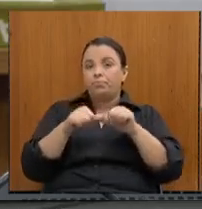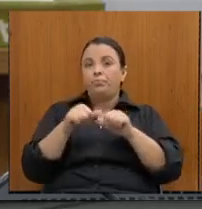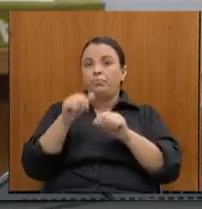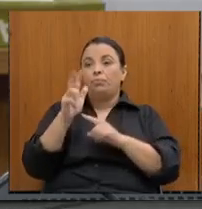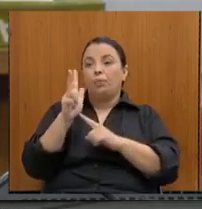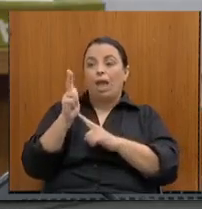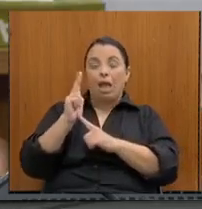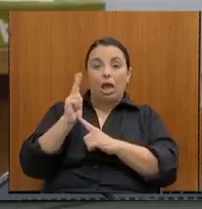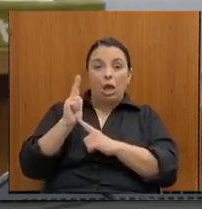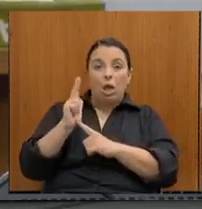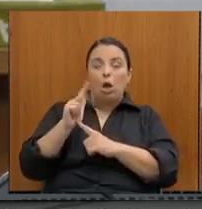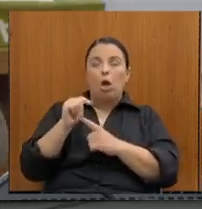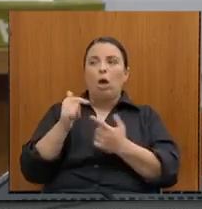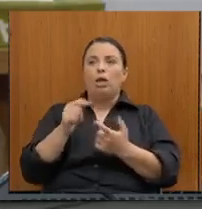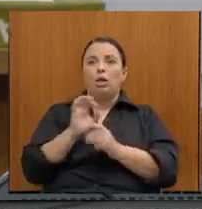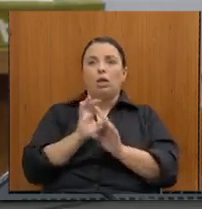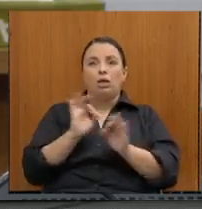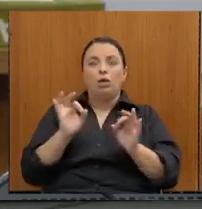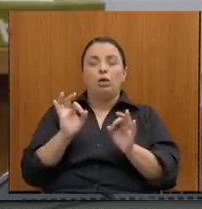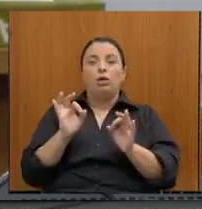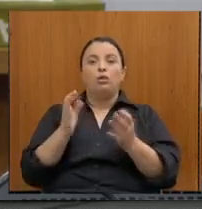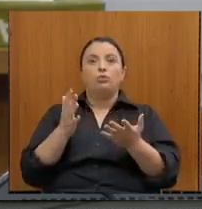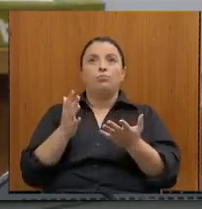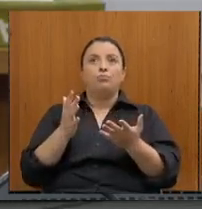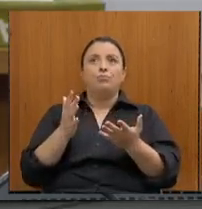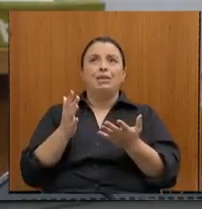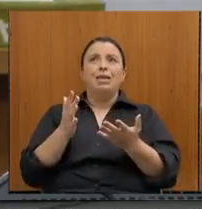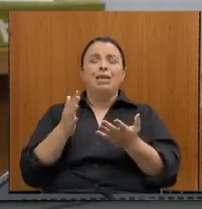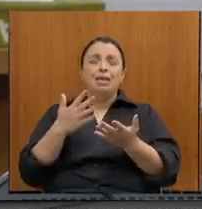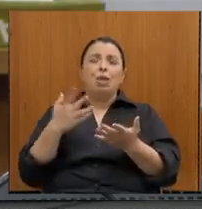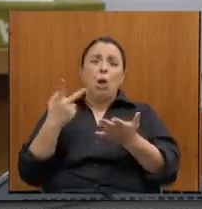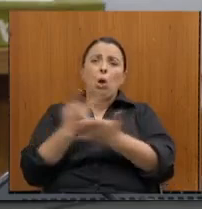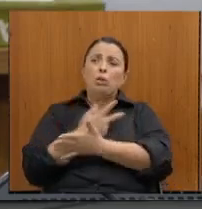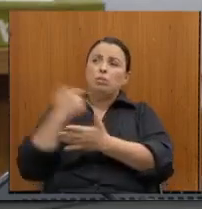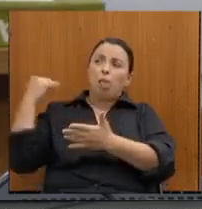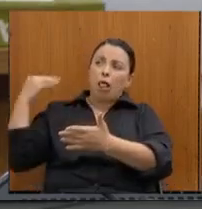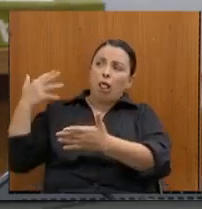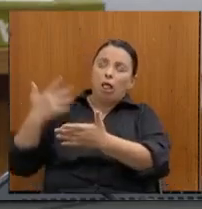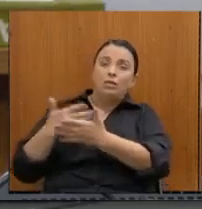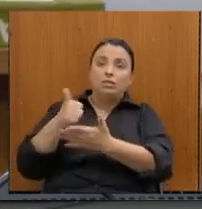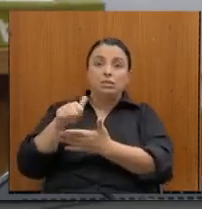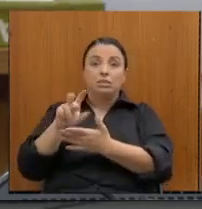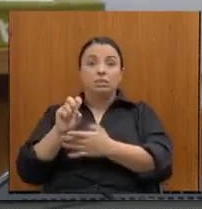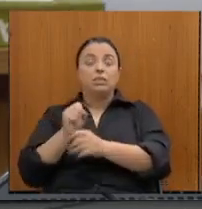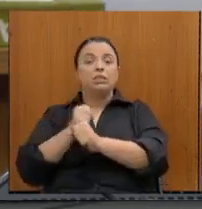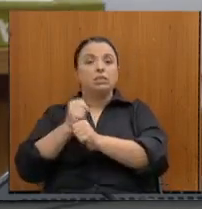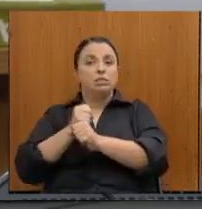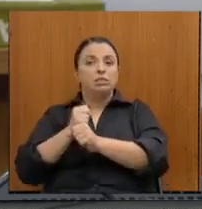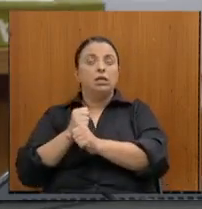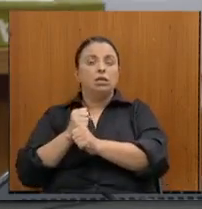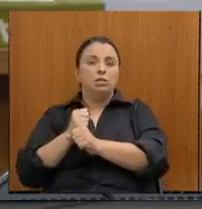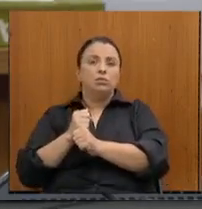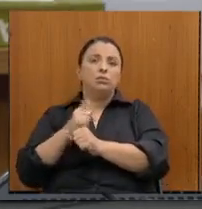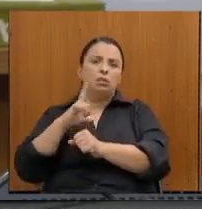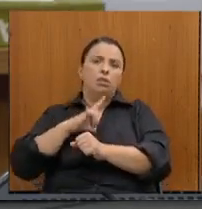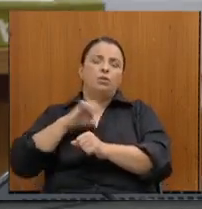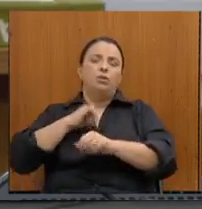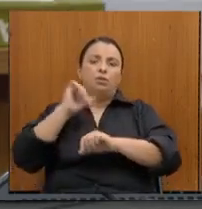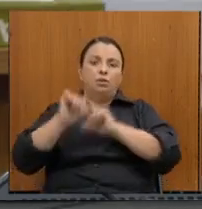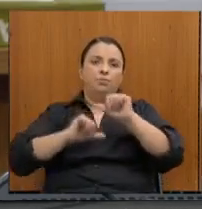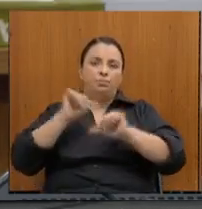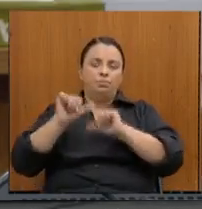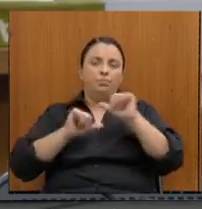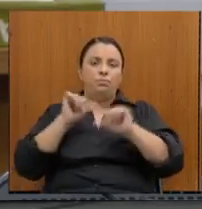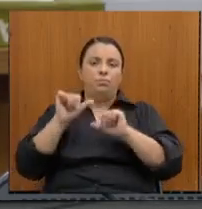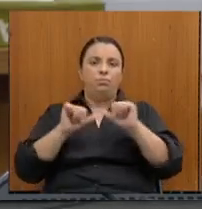virou o processo ou seria poder falar em 15 anos para tudo bem transformação que a gente tem visto toda falando com ele sendo que eu estou aqui há 15